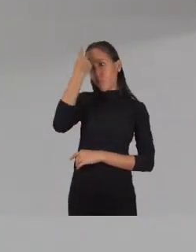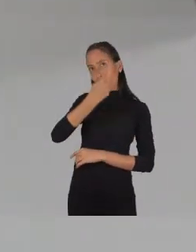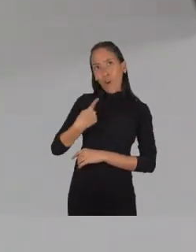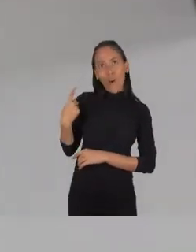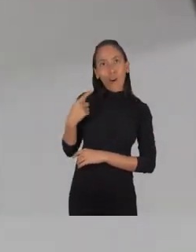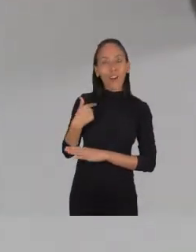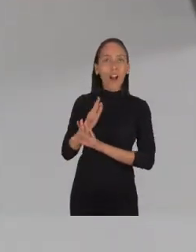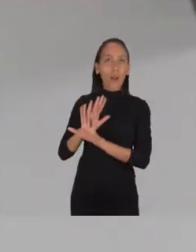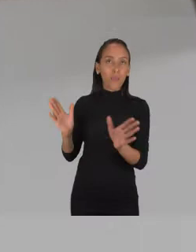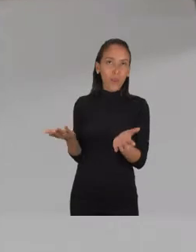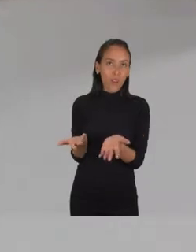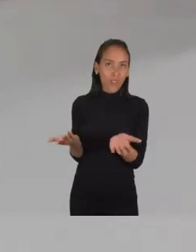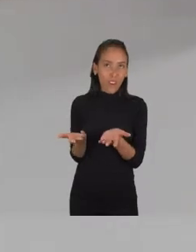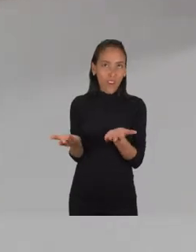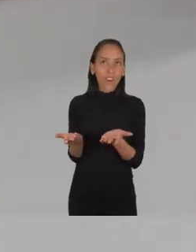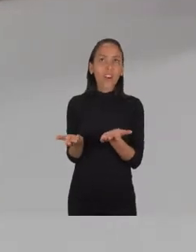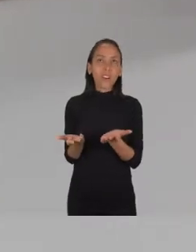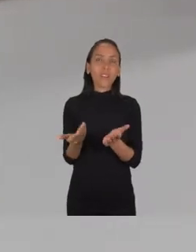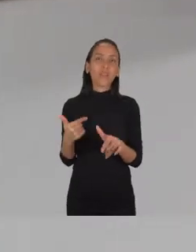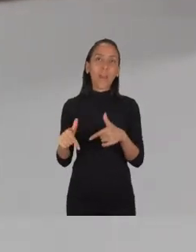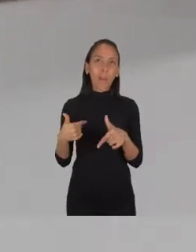de 24 horas.